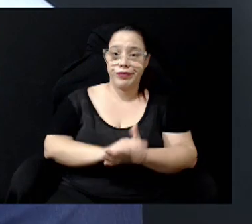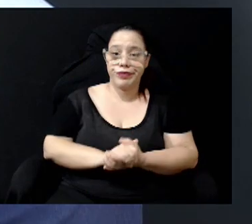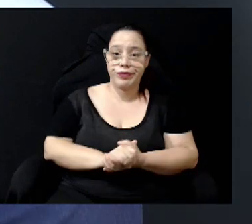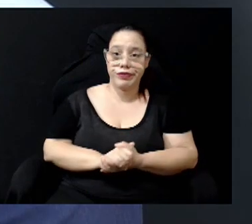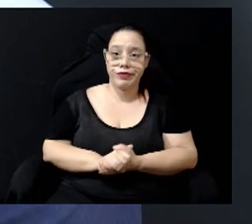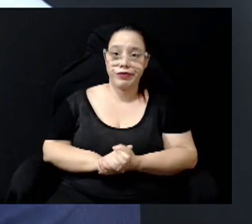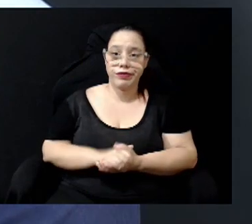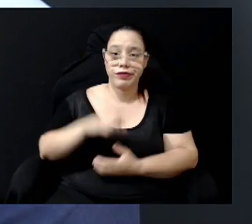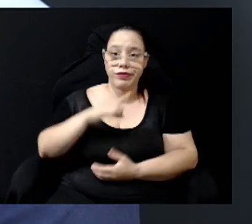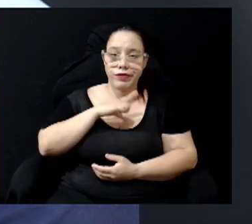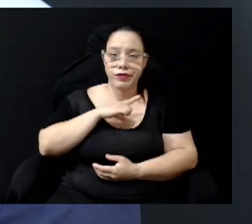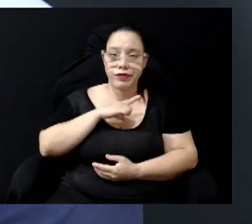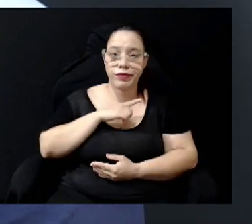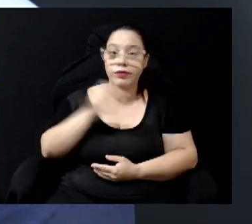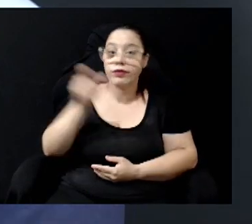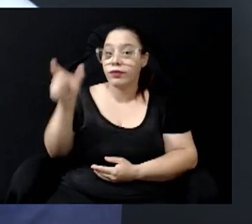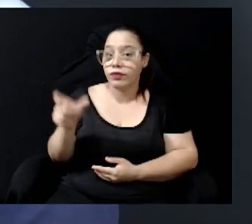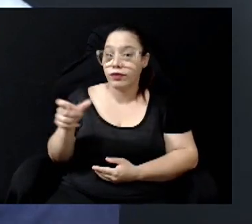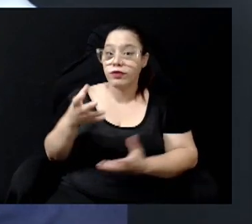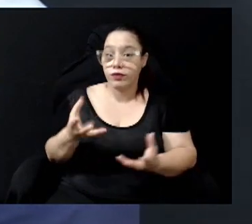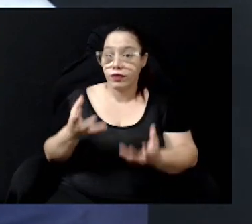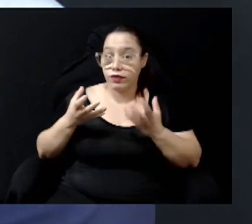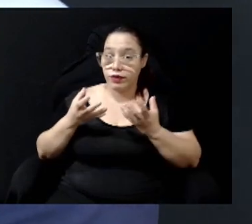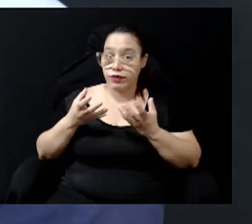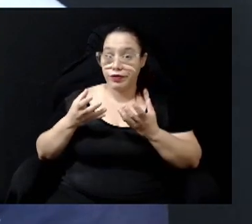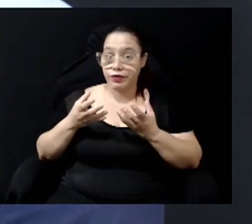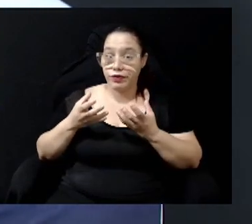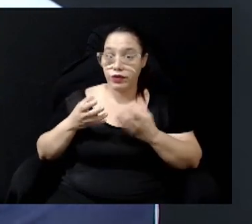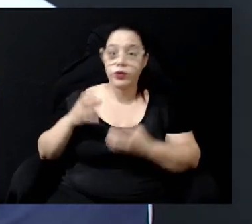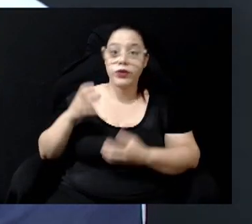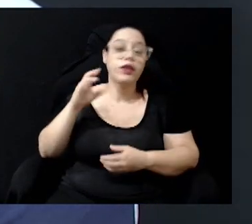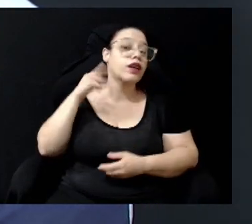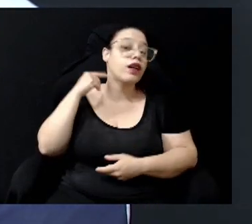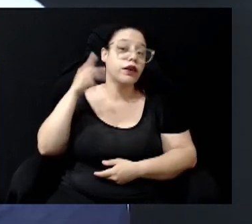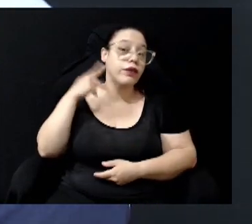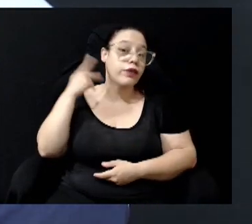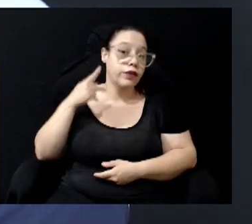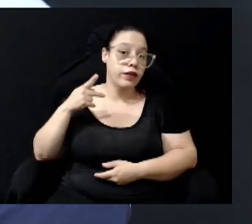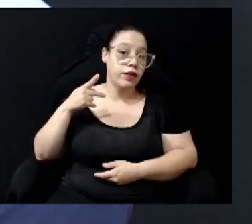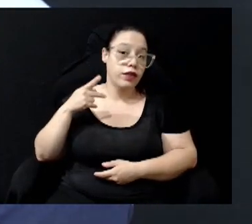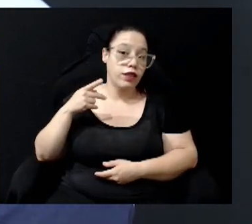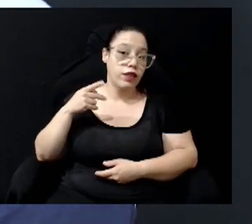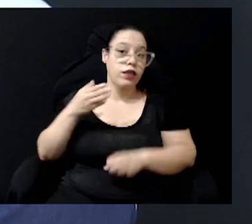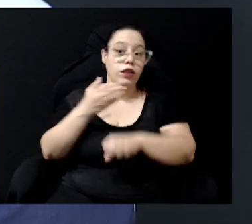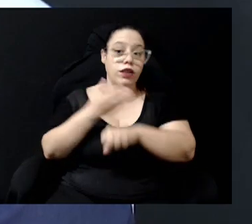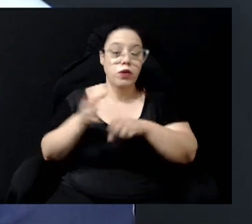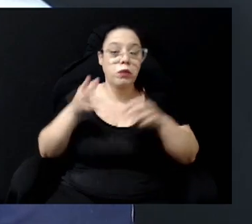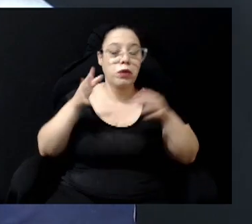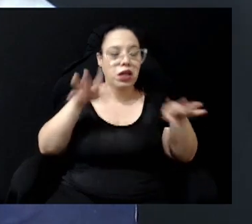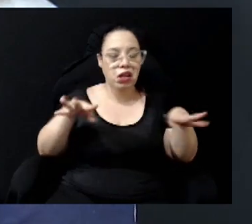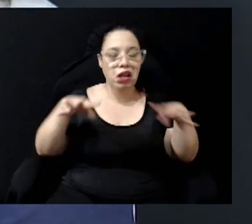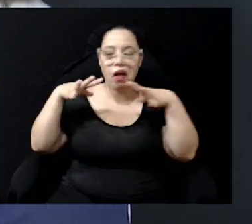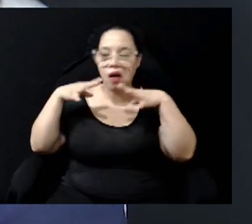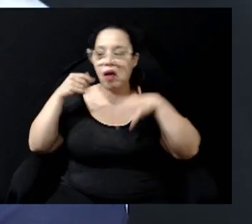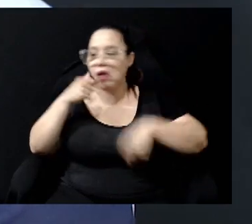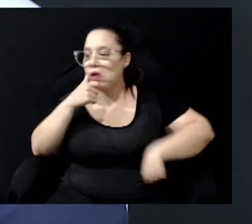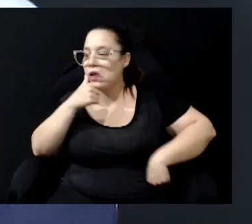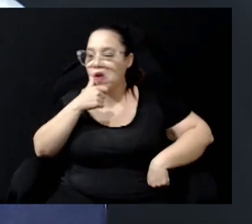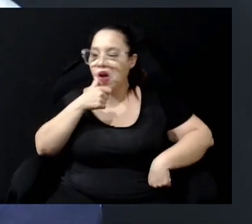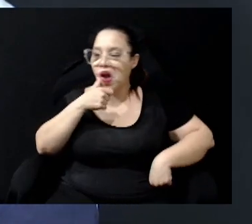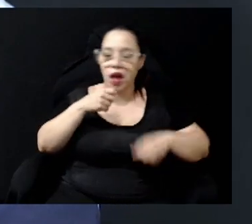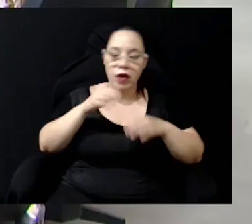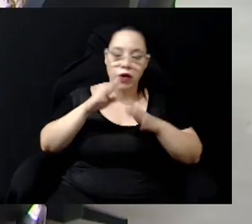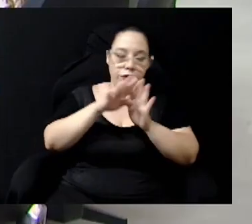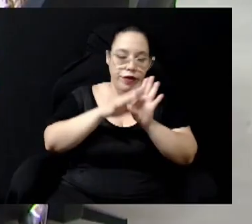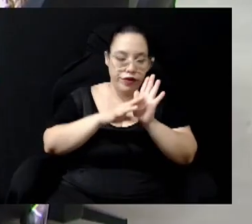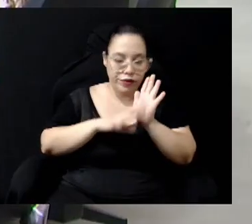a pessoa quiser ser vereador, ela tem que prestar bem atenção e tem que fazer todo um processo para chegar